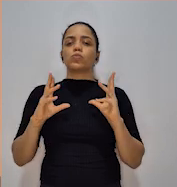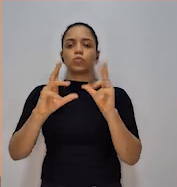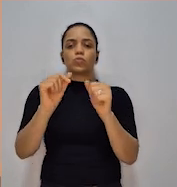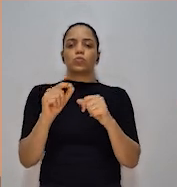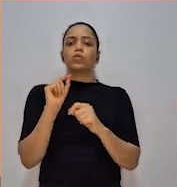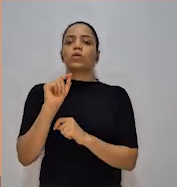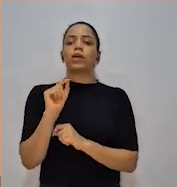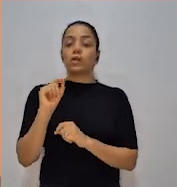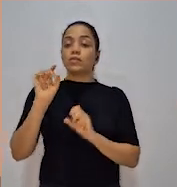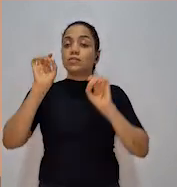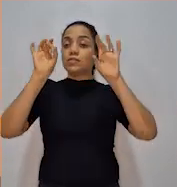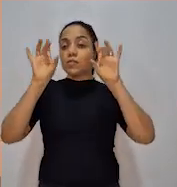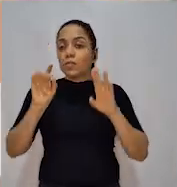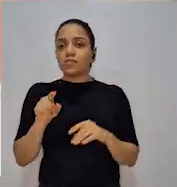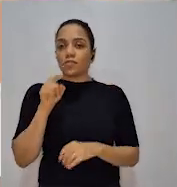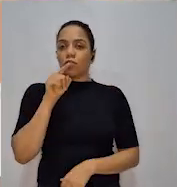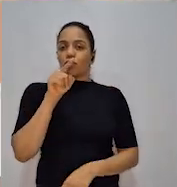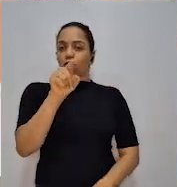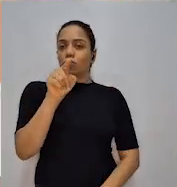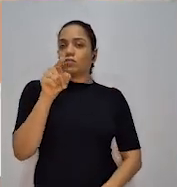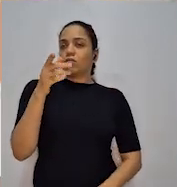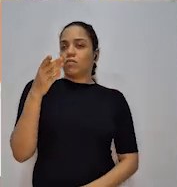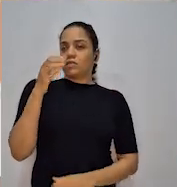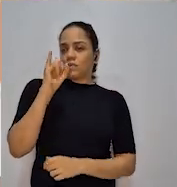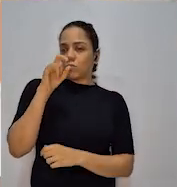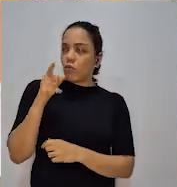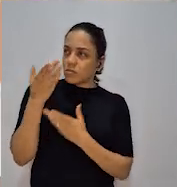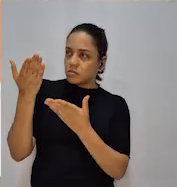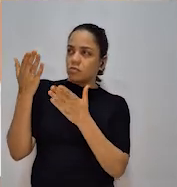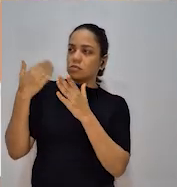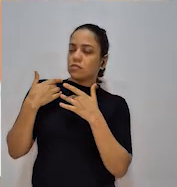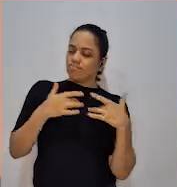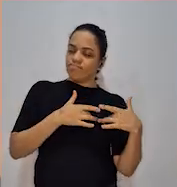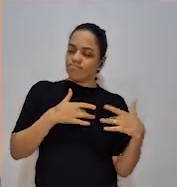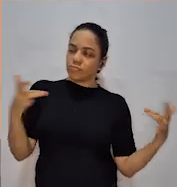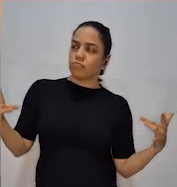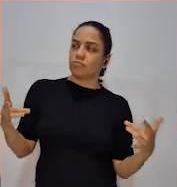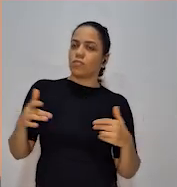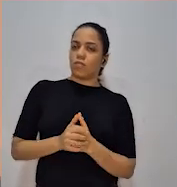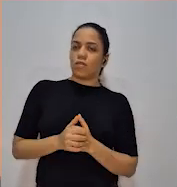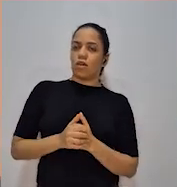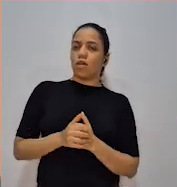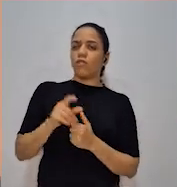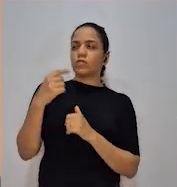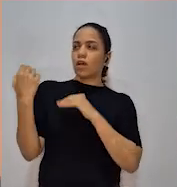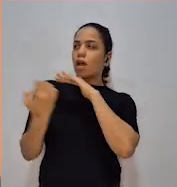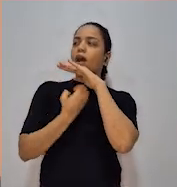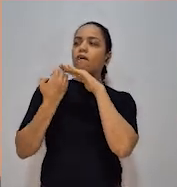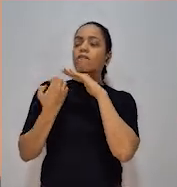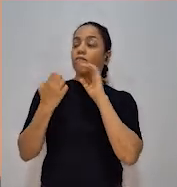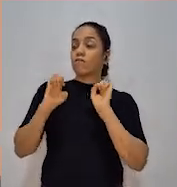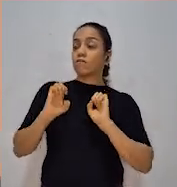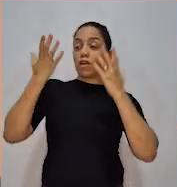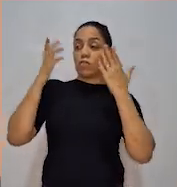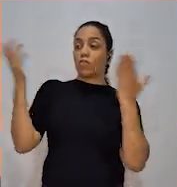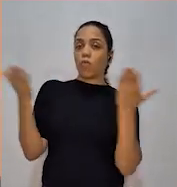Quero agradecer em especial a você pela sua generosidade. Ana nos conecta e nós fizemos esse evento a toque de caixa para aproveitar a